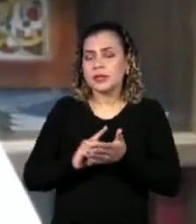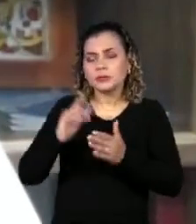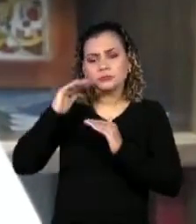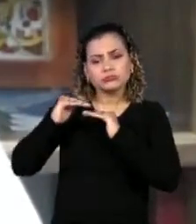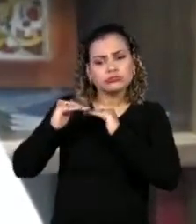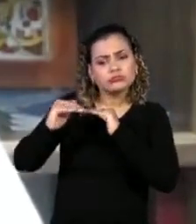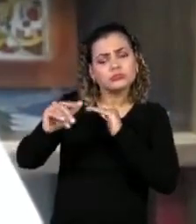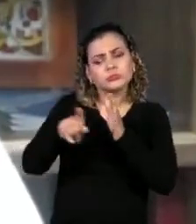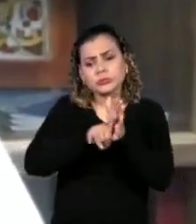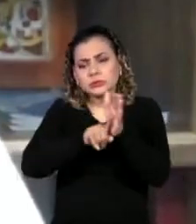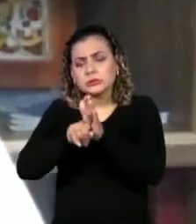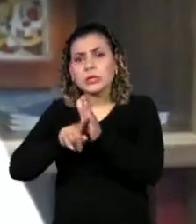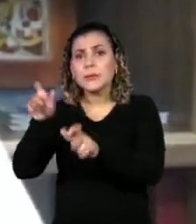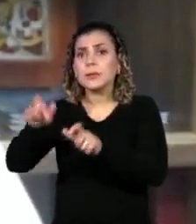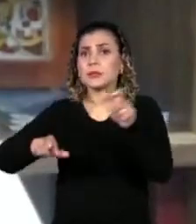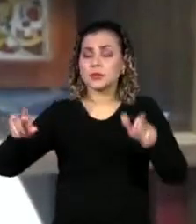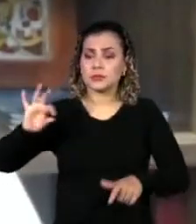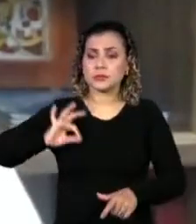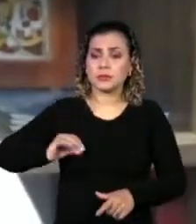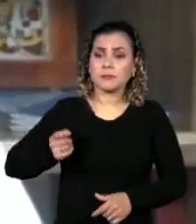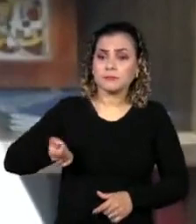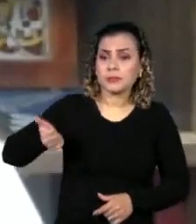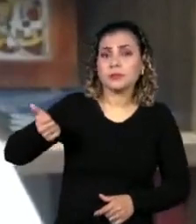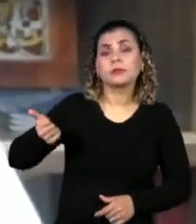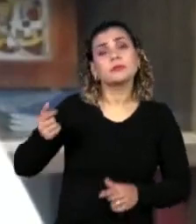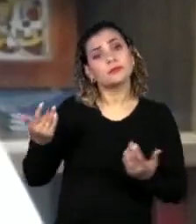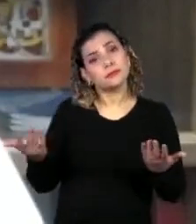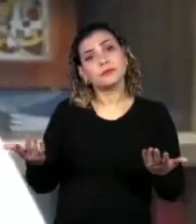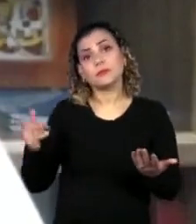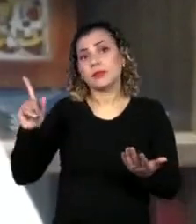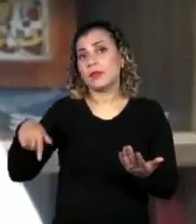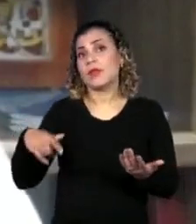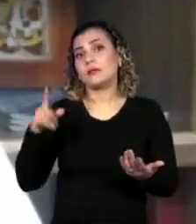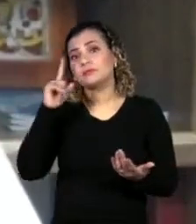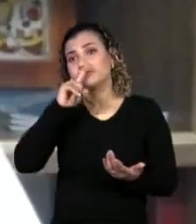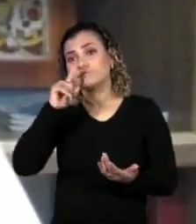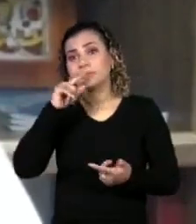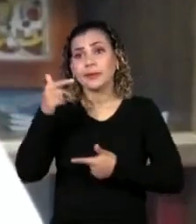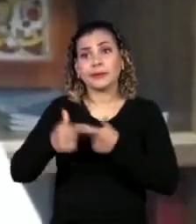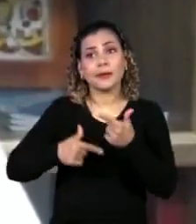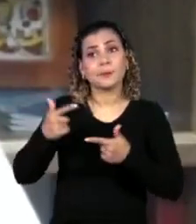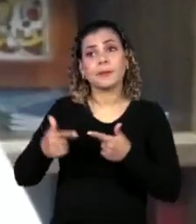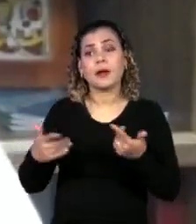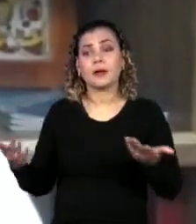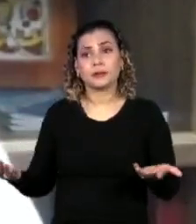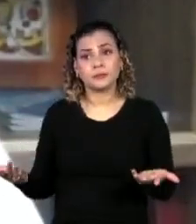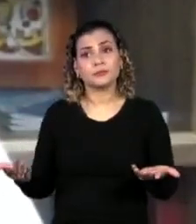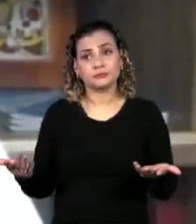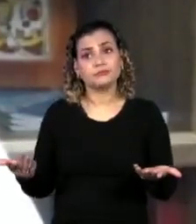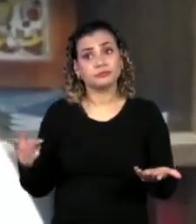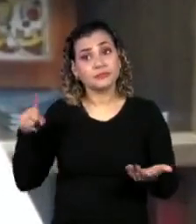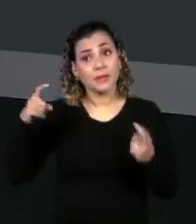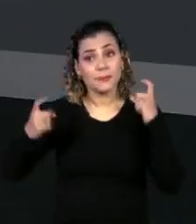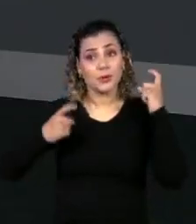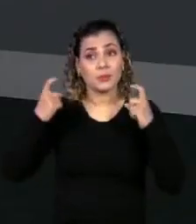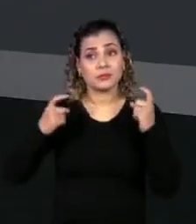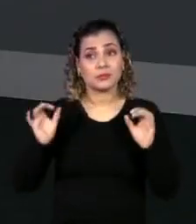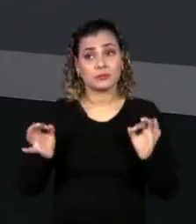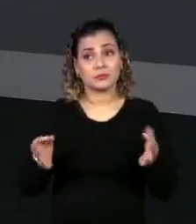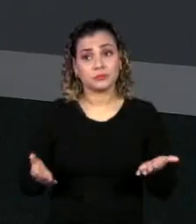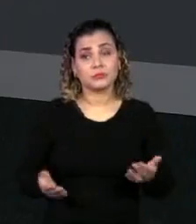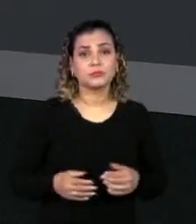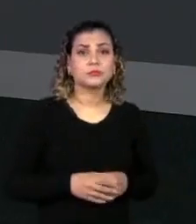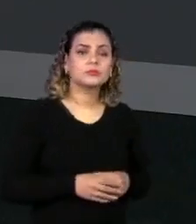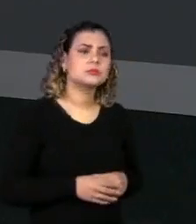geral, sobretudo para a população de menor renda, acaba sendo uma precarização de trabalho em sua grande medida. É uma preocupação aqui. E aí a gente